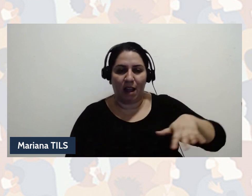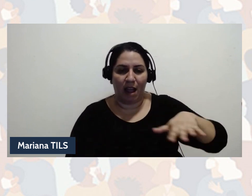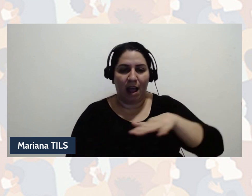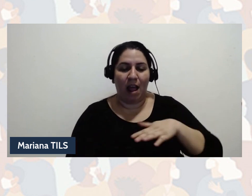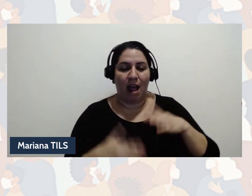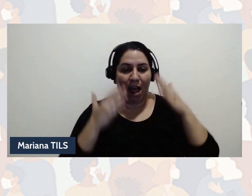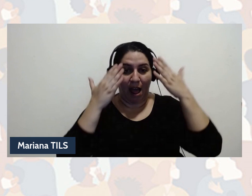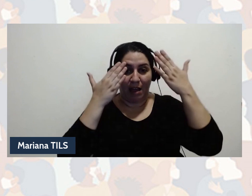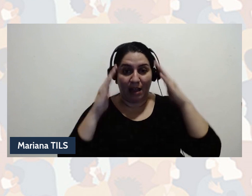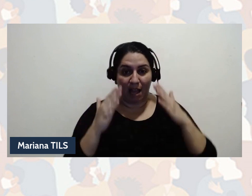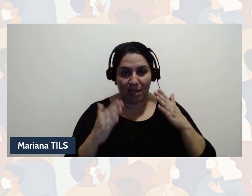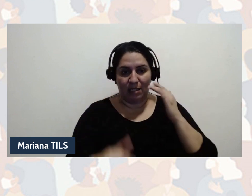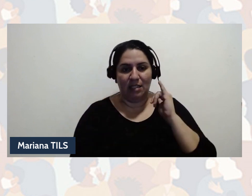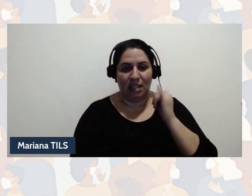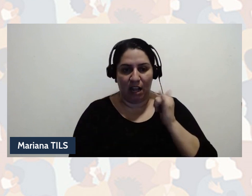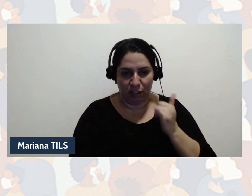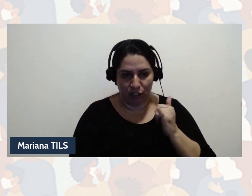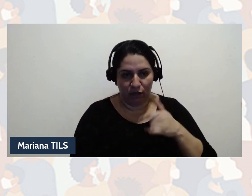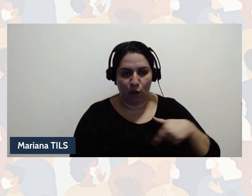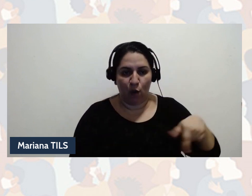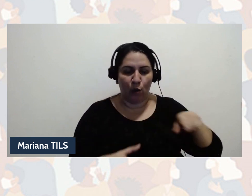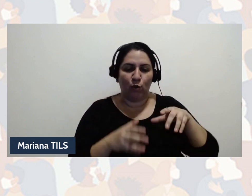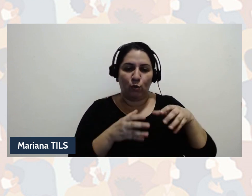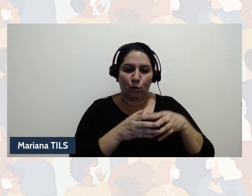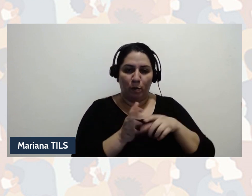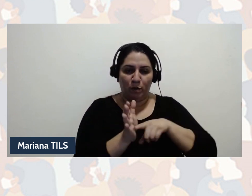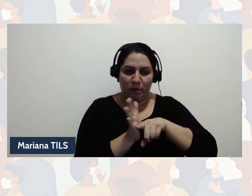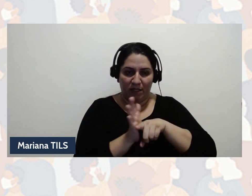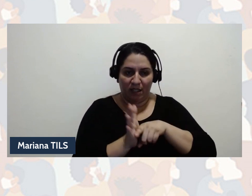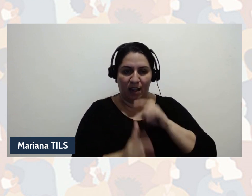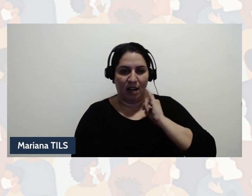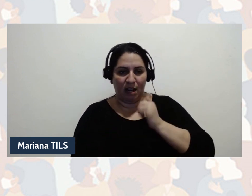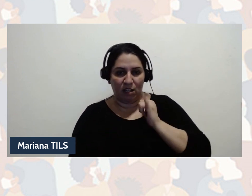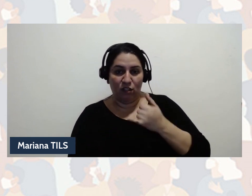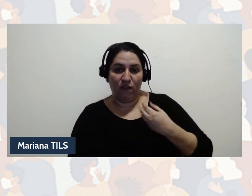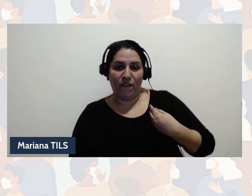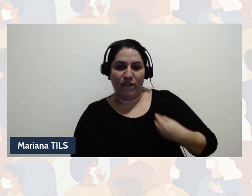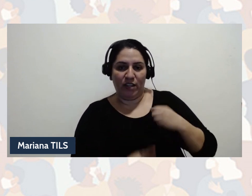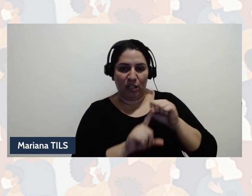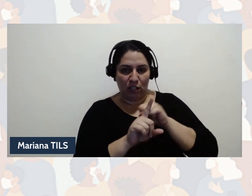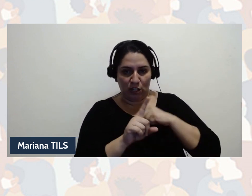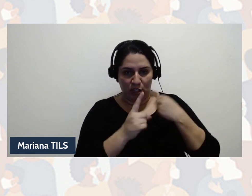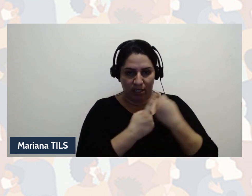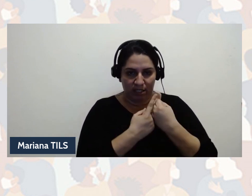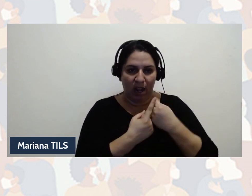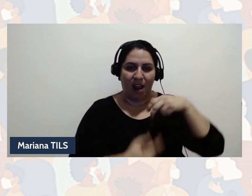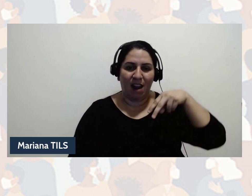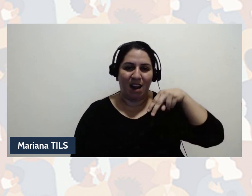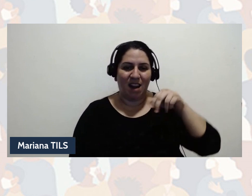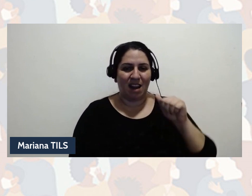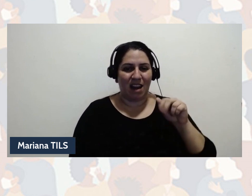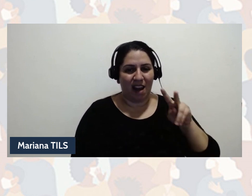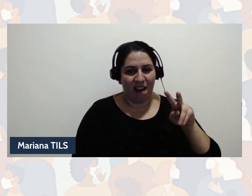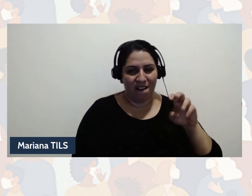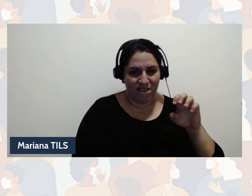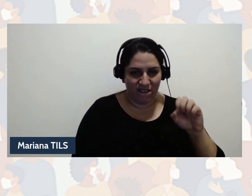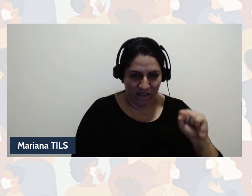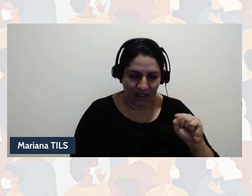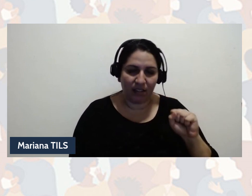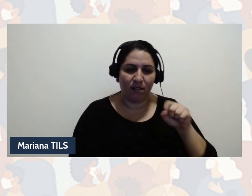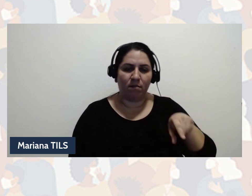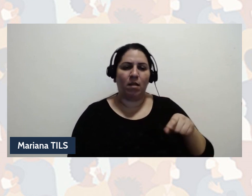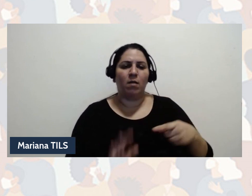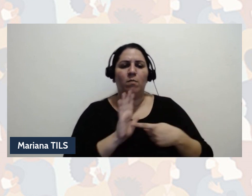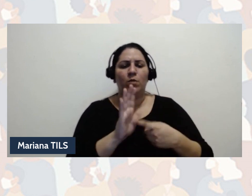gente tem praticado no grupo de pesquisa Narrativa e Vida Social, NAVES, para o estudo das